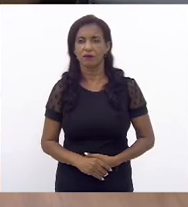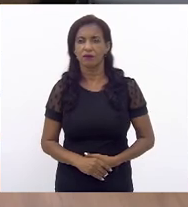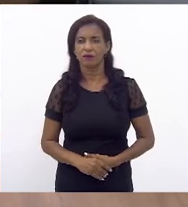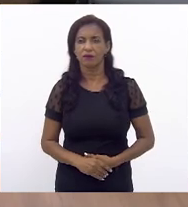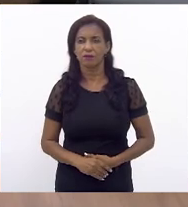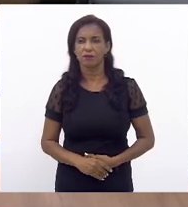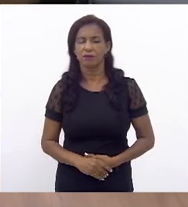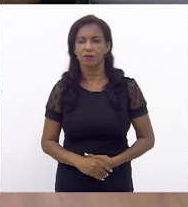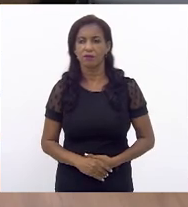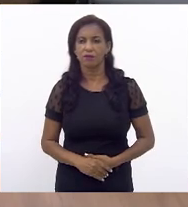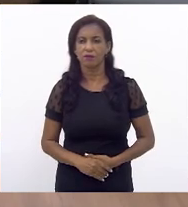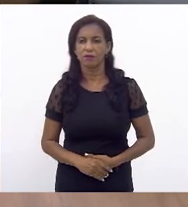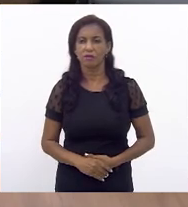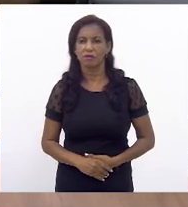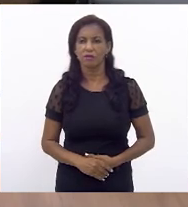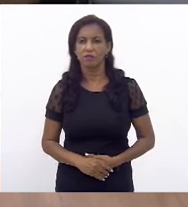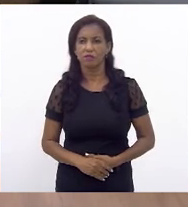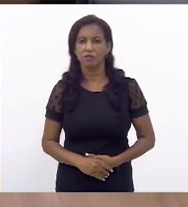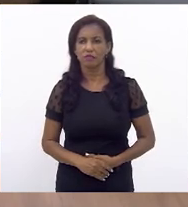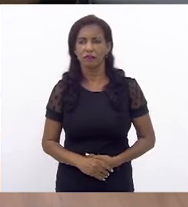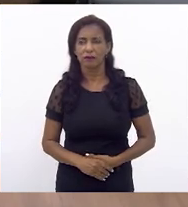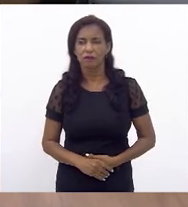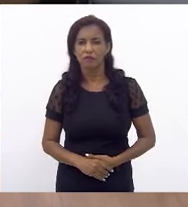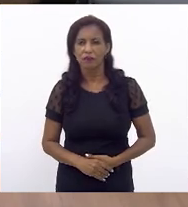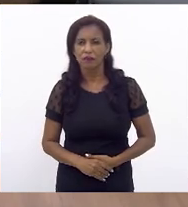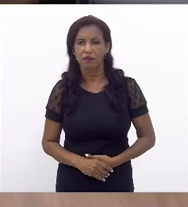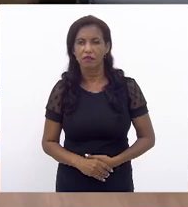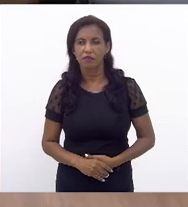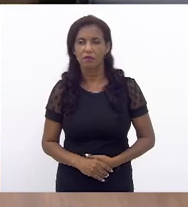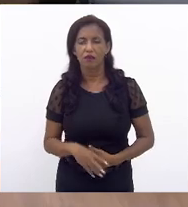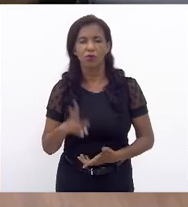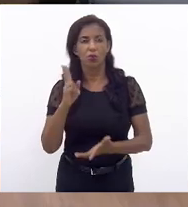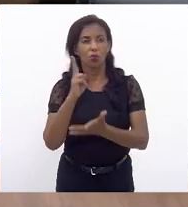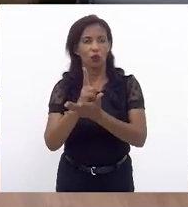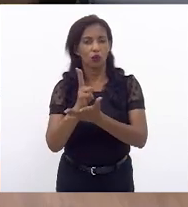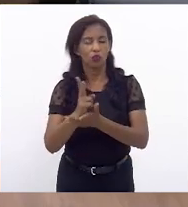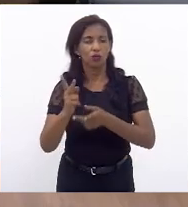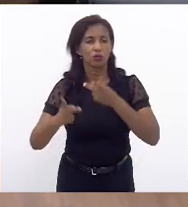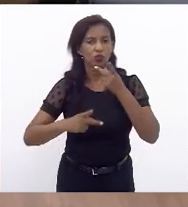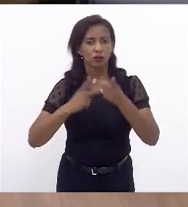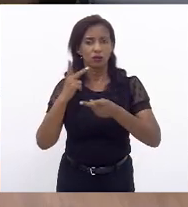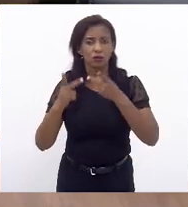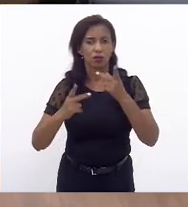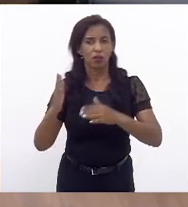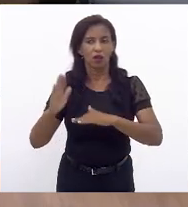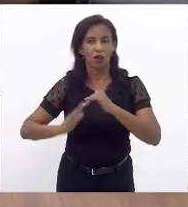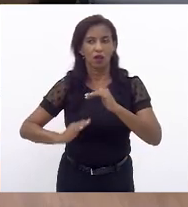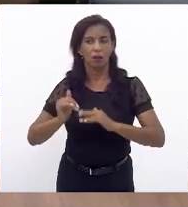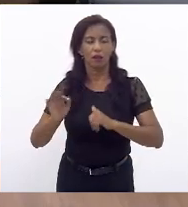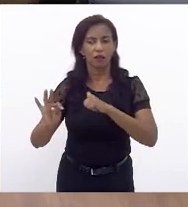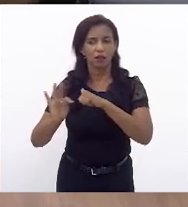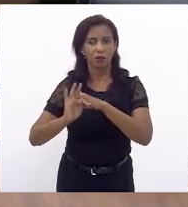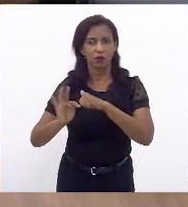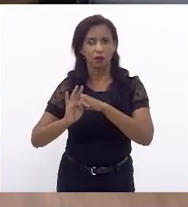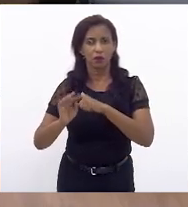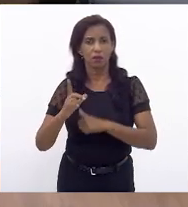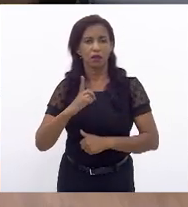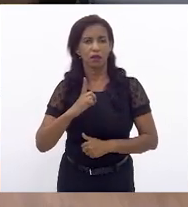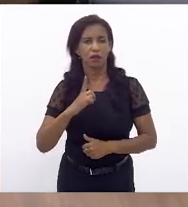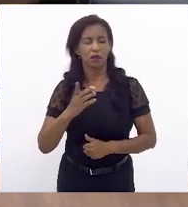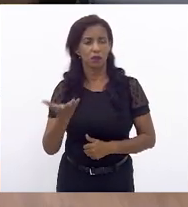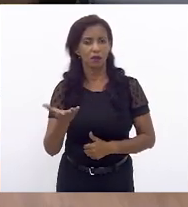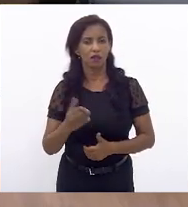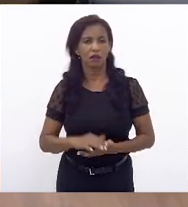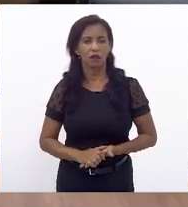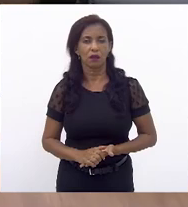Até porque eu não vou discutir com ele, dizendo a questão da capacidade técnica que creio que